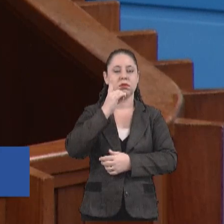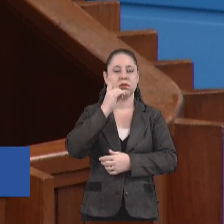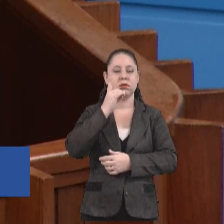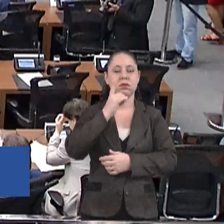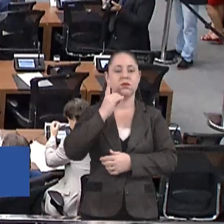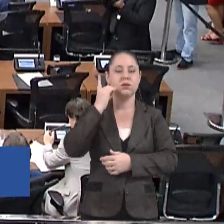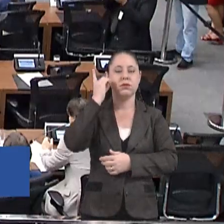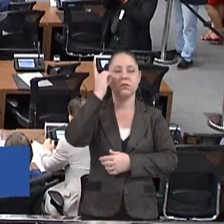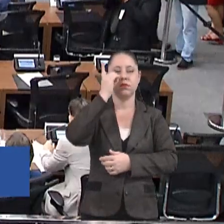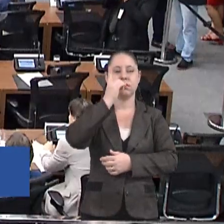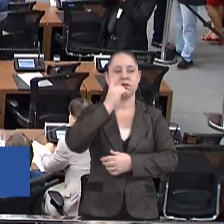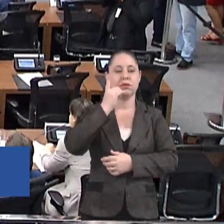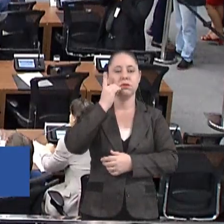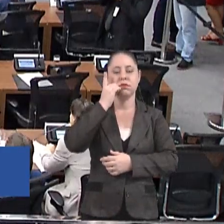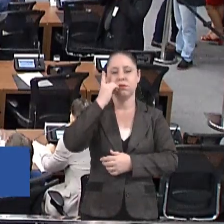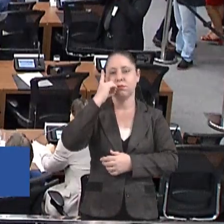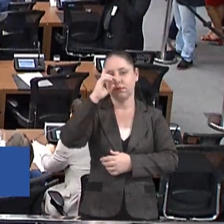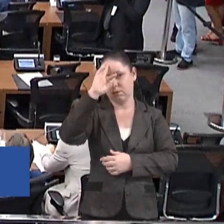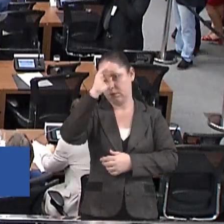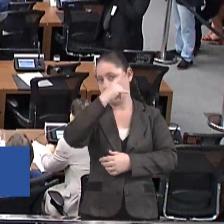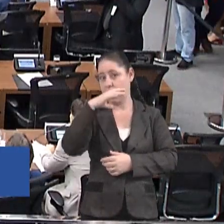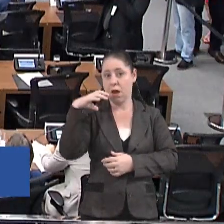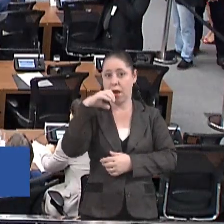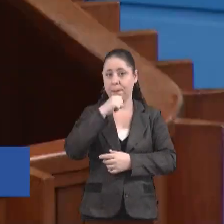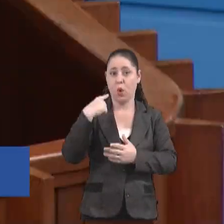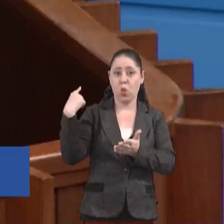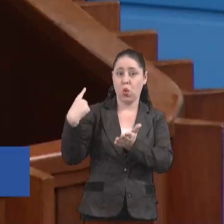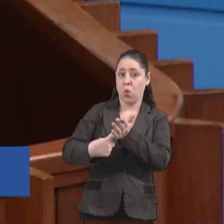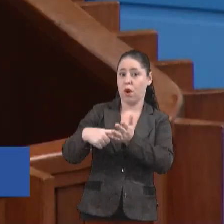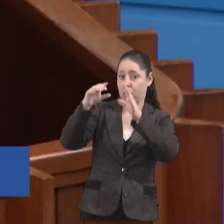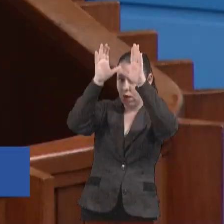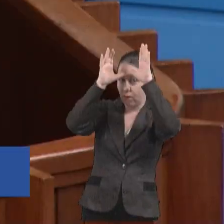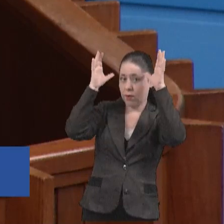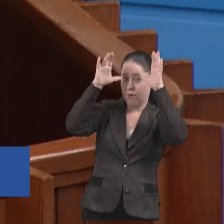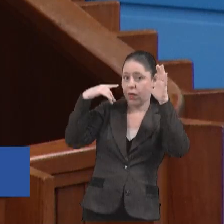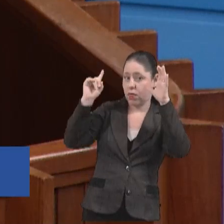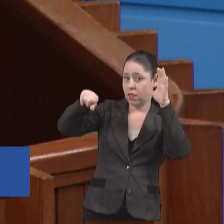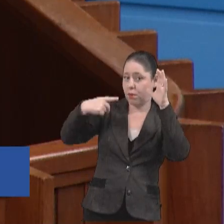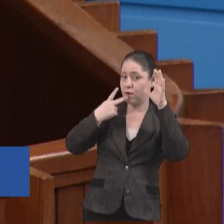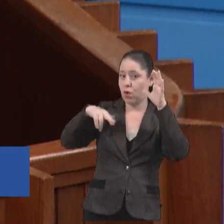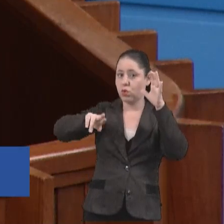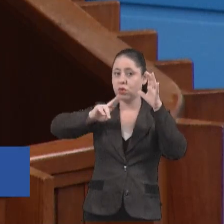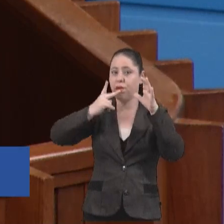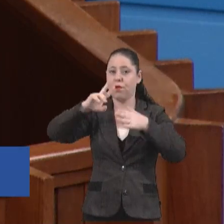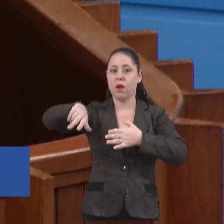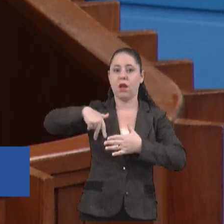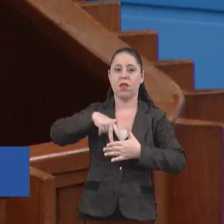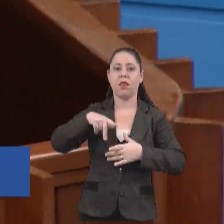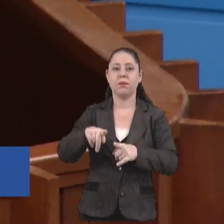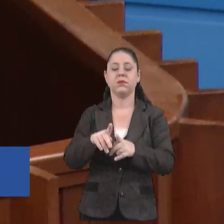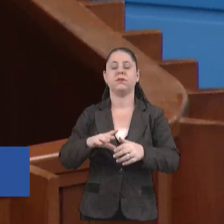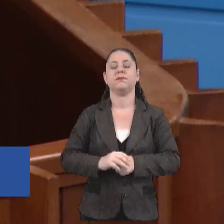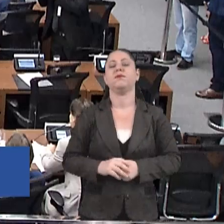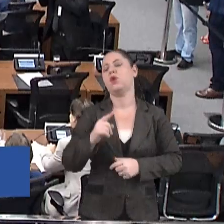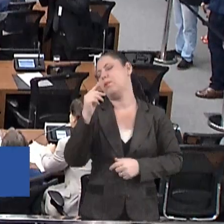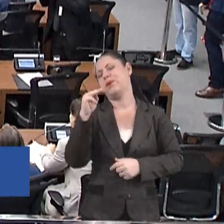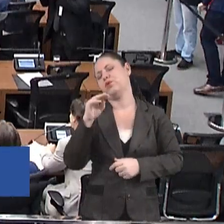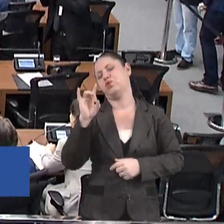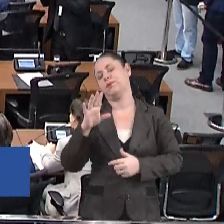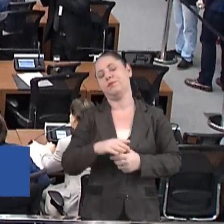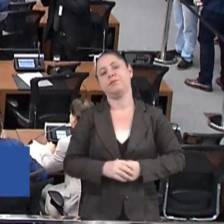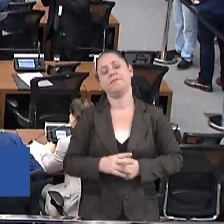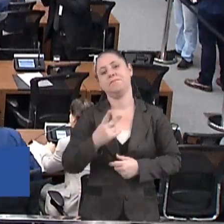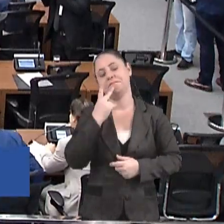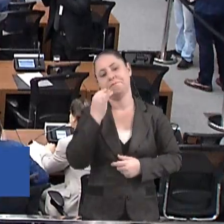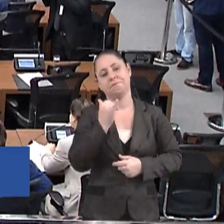falar? Pois não, se eu for rapidinho, porque eu combinei com o deputado Caravina que depois ele vai usar a fala também. Não, é só um minutinho, deputada. Primeiro